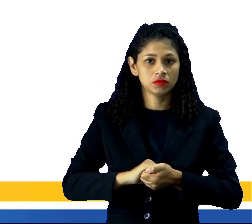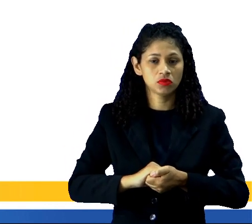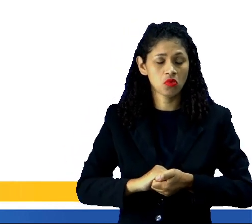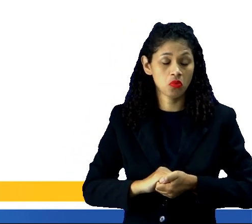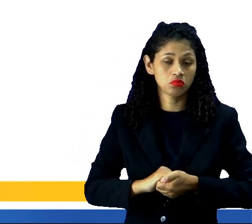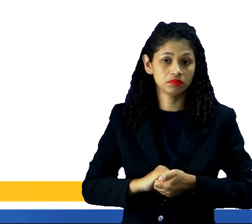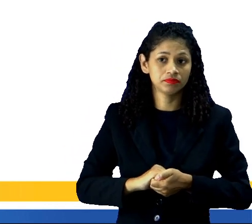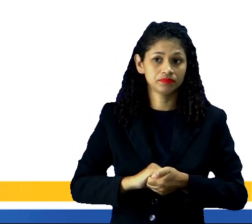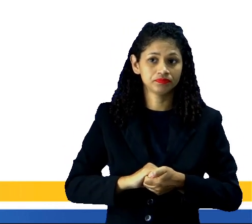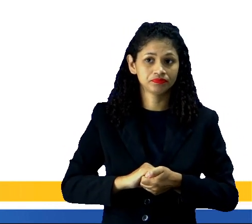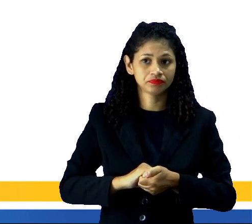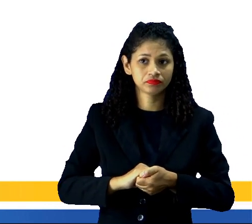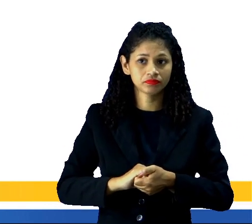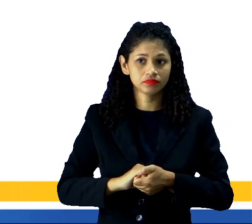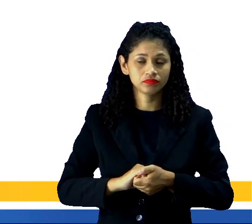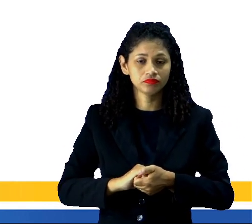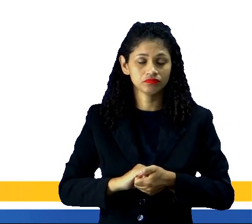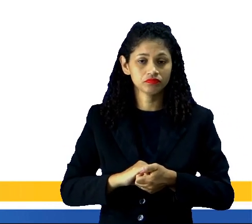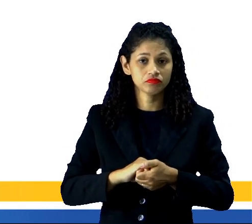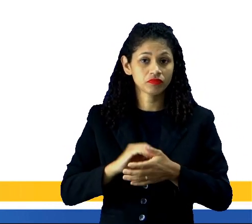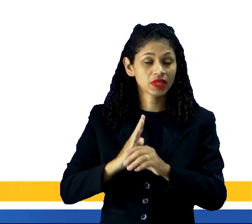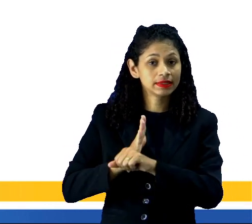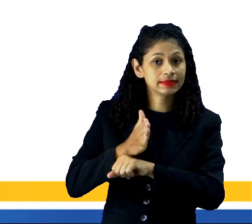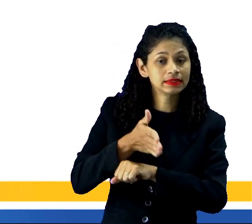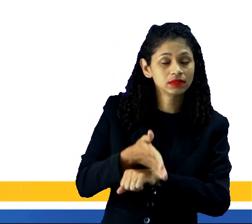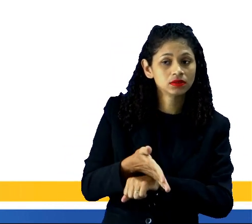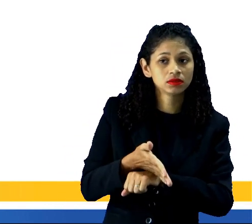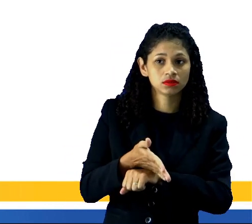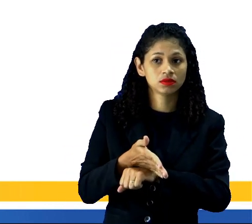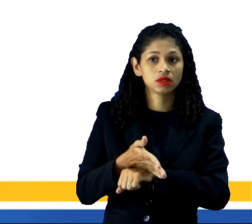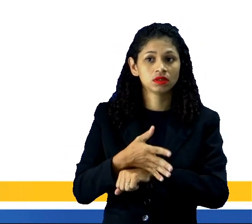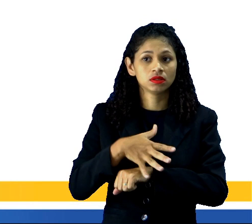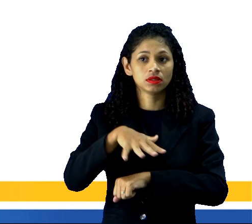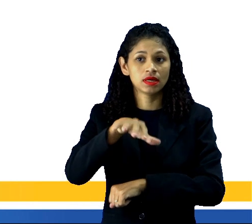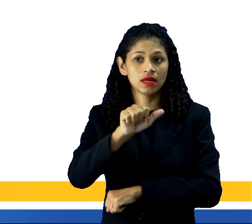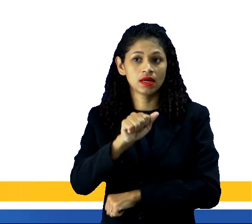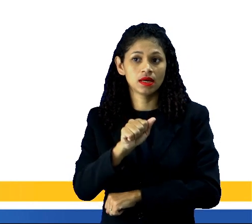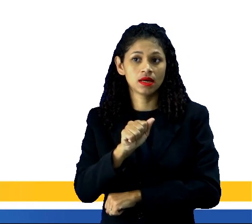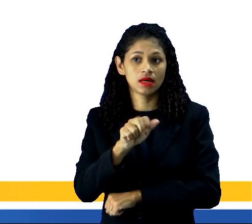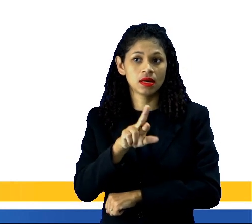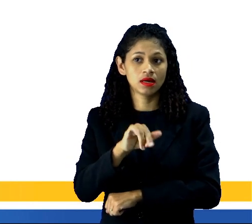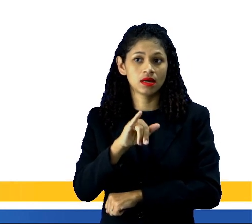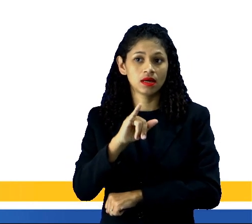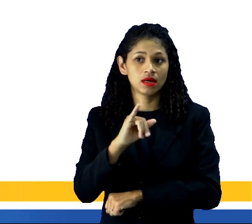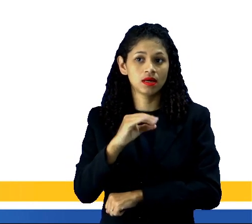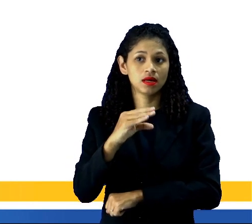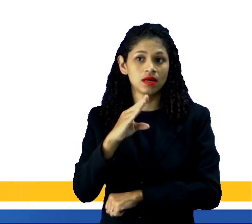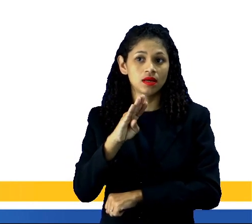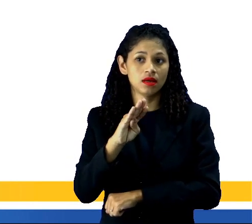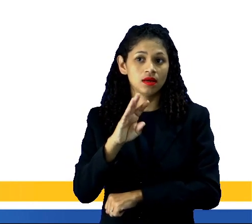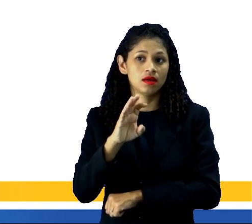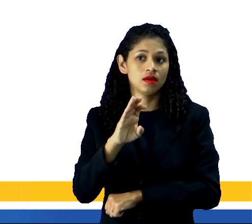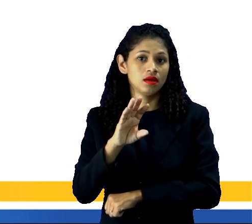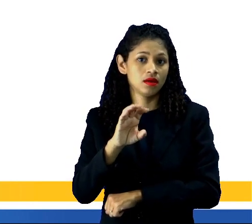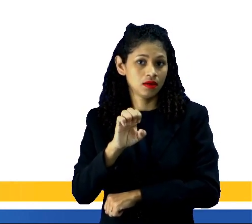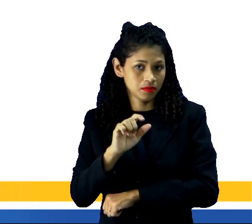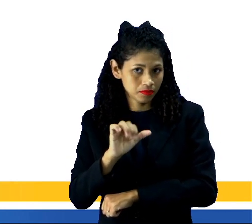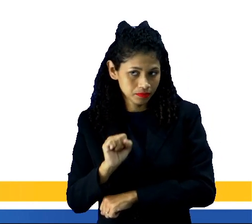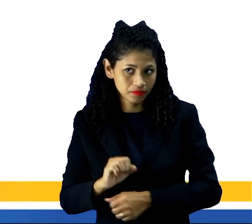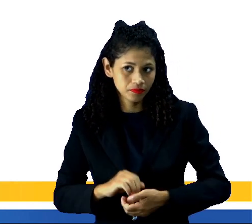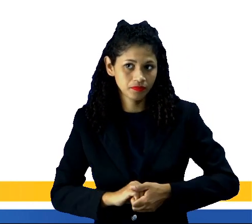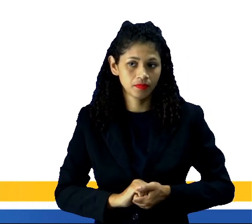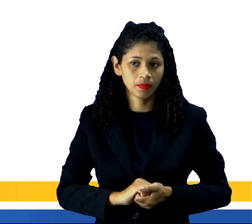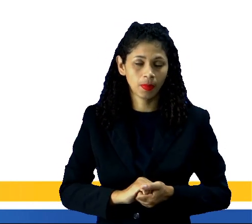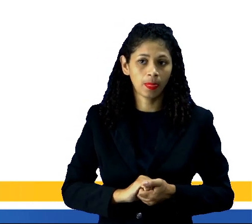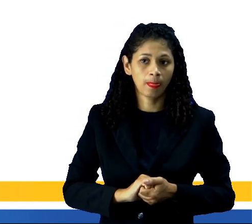A entrada dos árabes na África, né? O comércio de escravos entre os africanos era de pequenas dimensões, né? Até